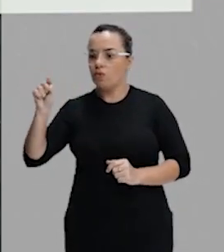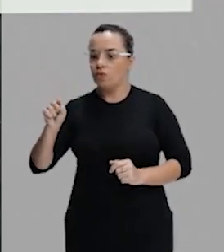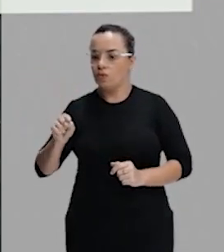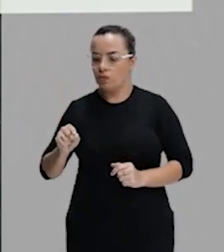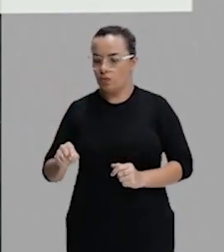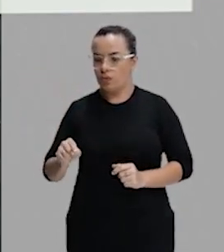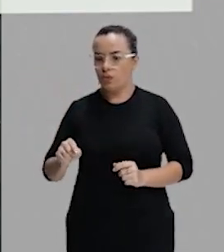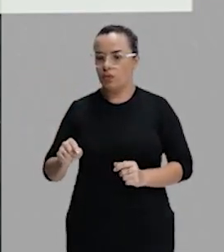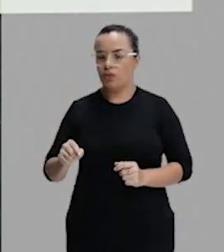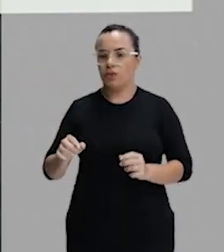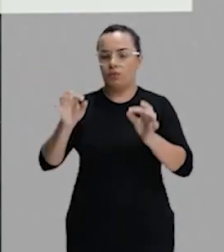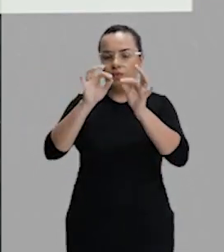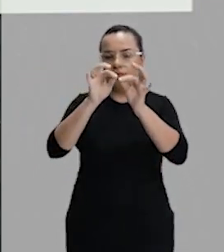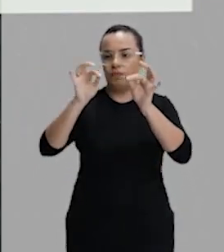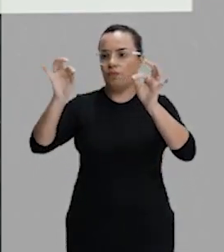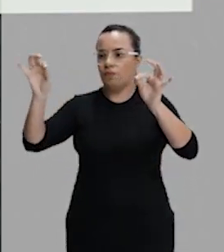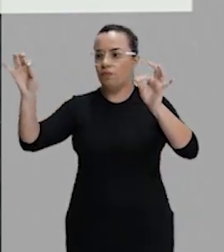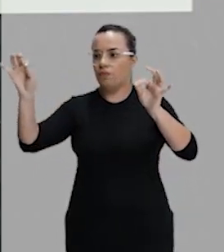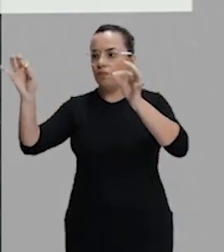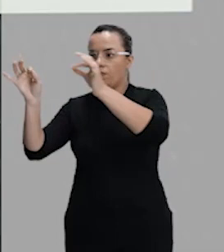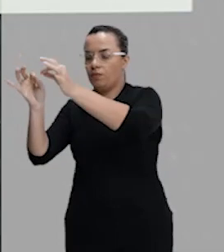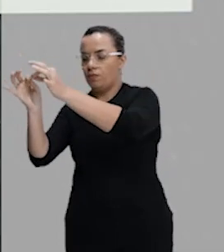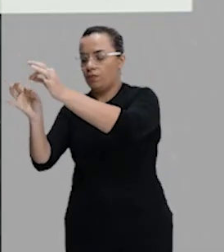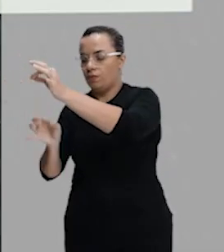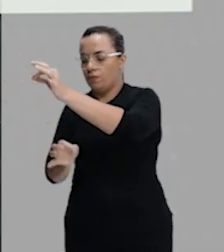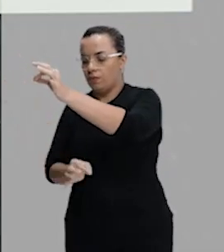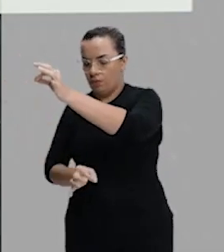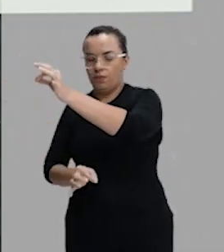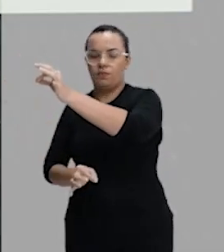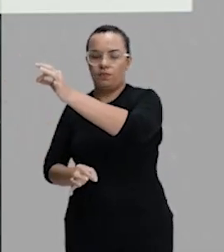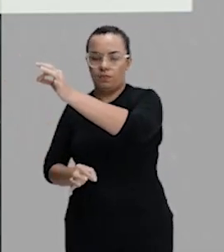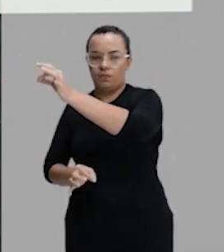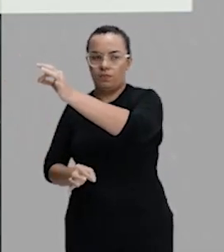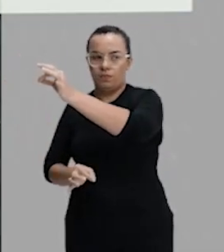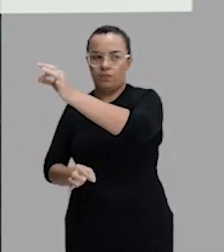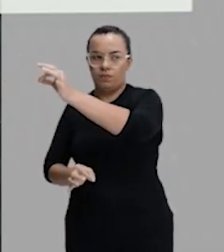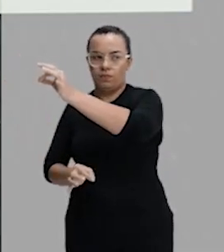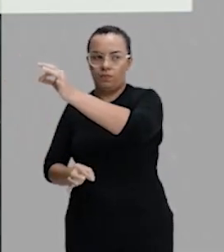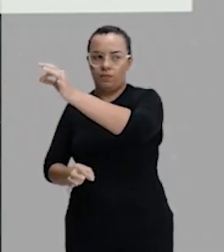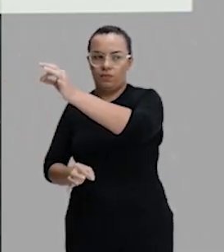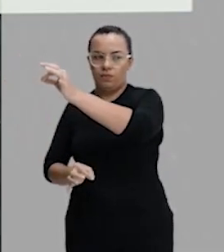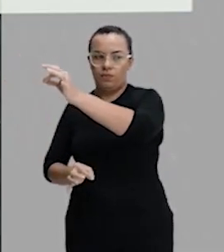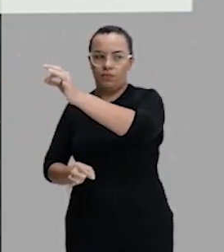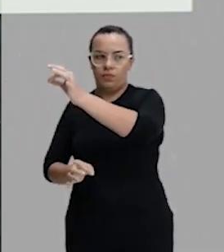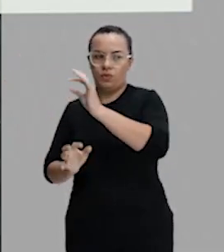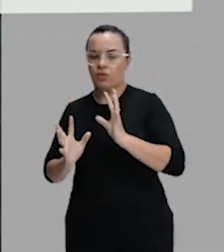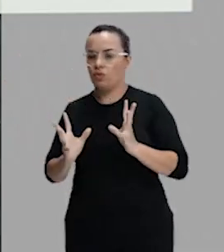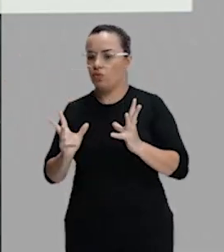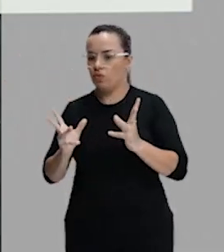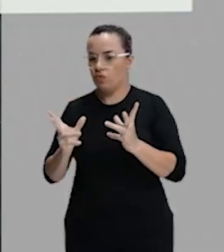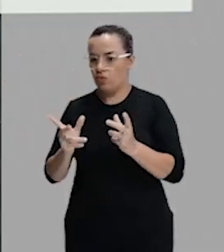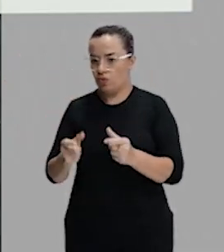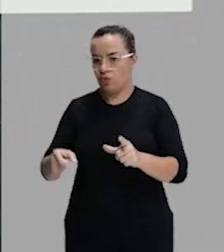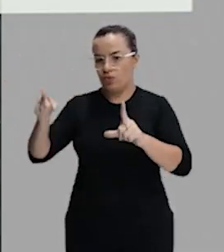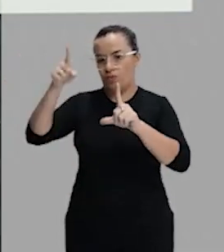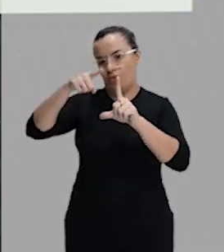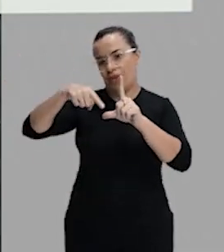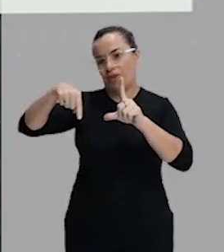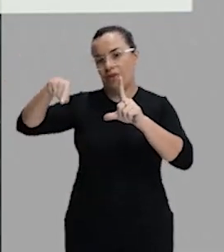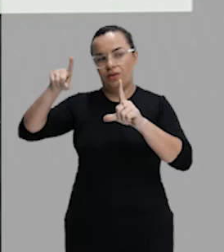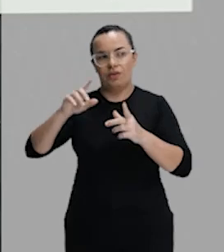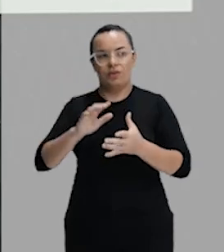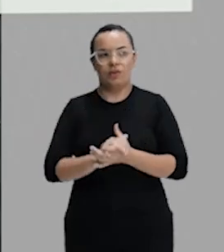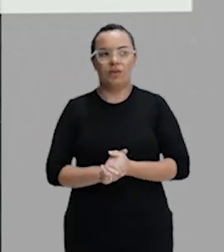equidistantes, que estão a uma mesma distância da reta D e desse ponto F. Então, vamos supor agora que